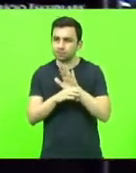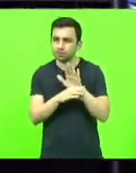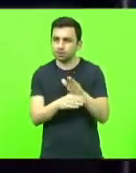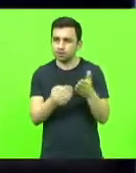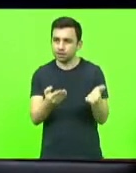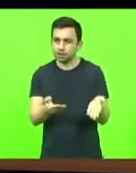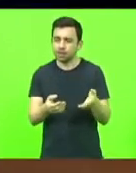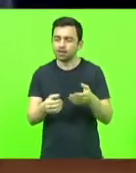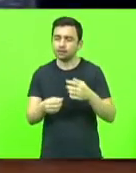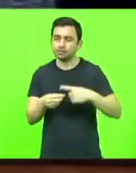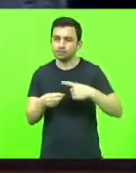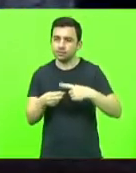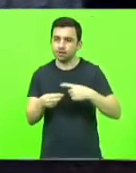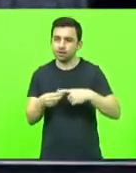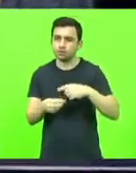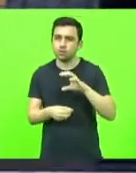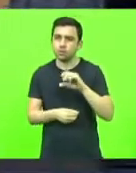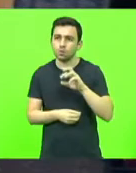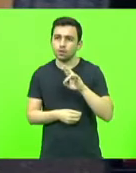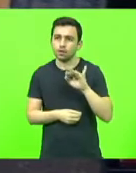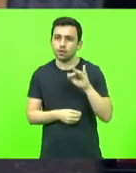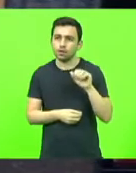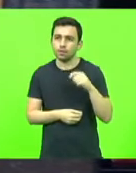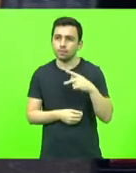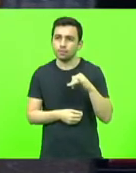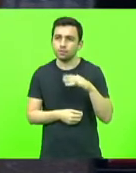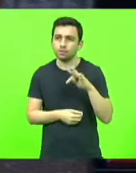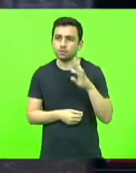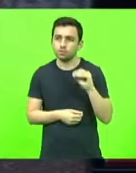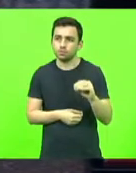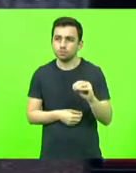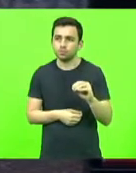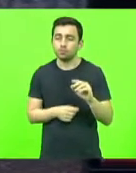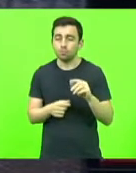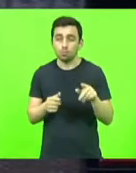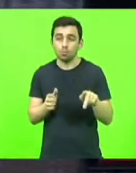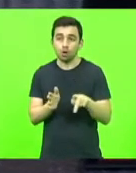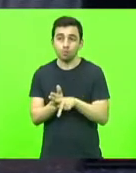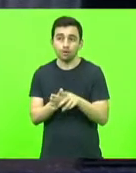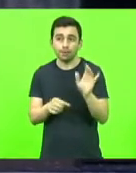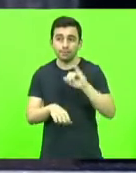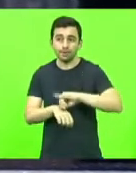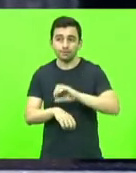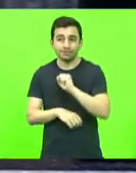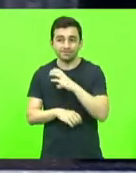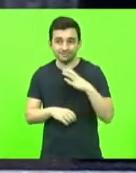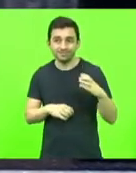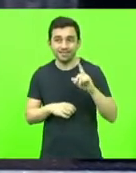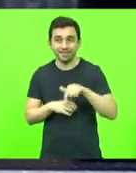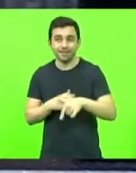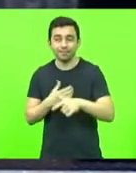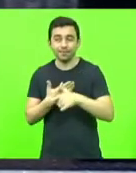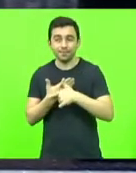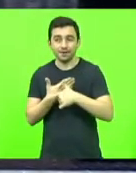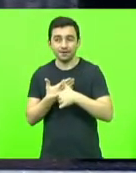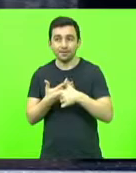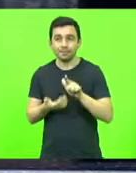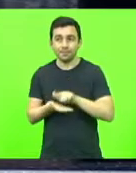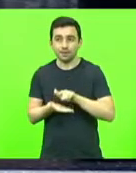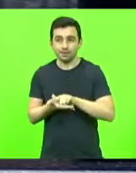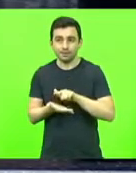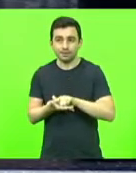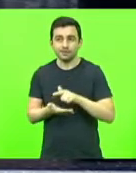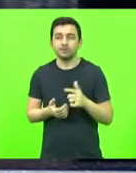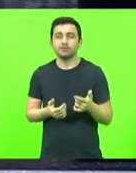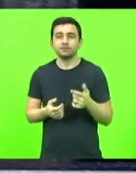Correia Pinto, que é a capital catarinense do papel, bem como cumprimentar o Michel e, em seu nome, todos que estão aqui